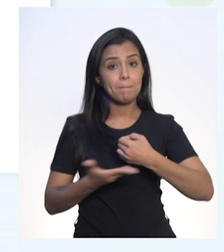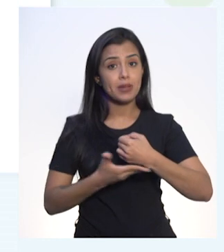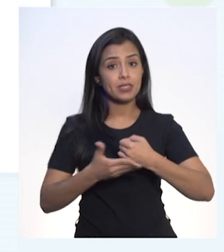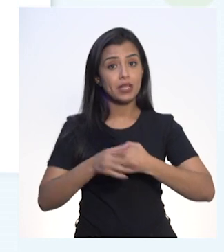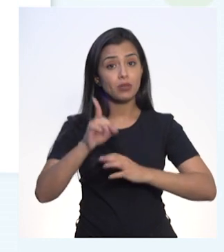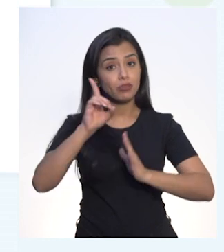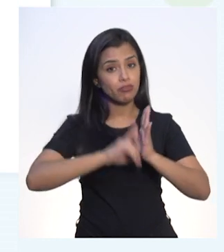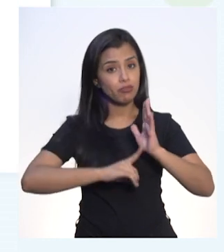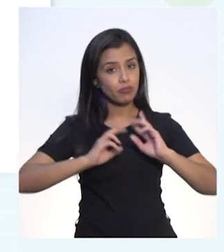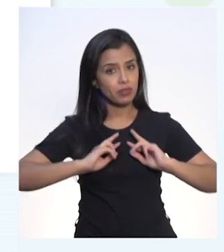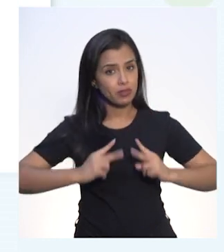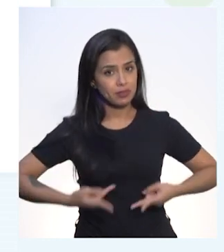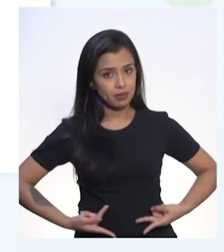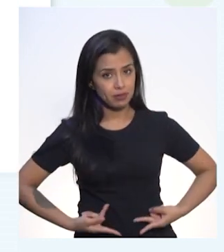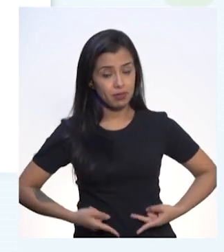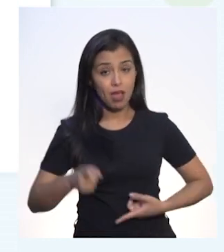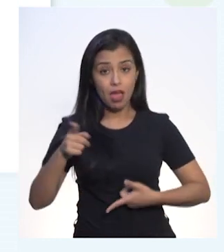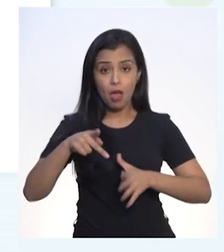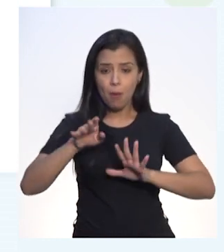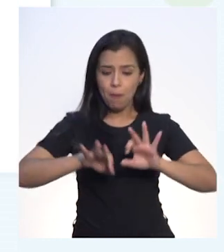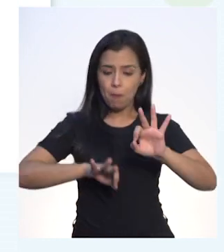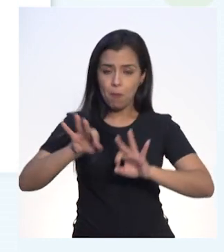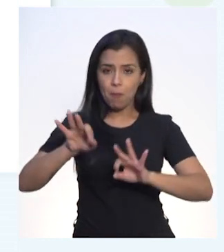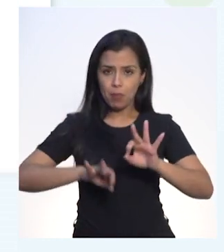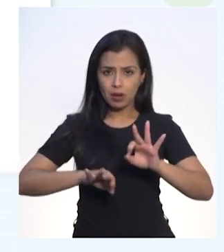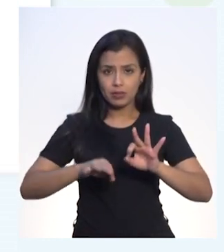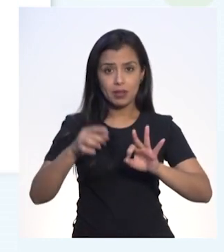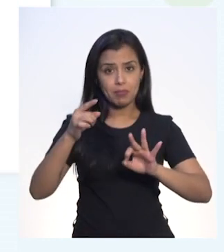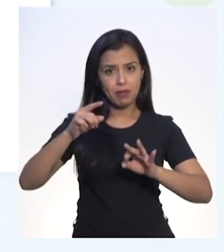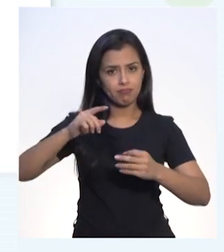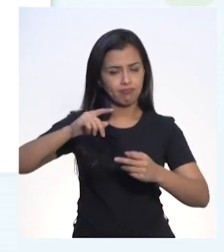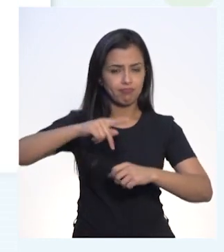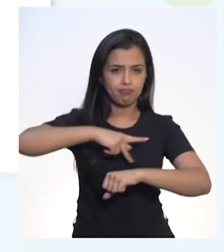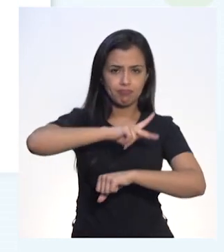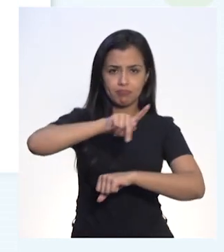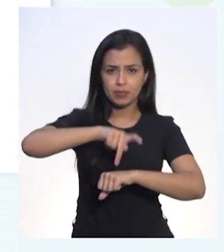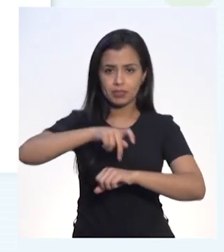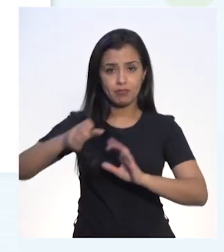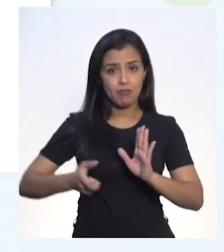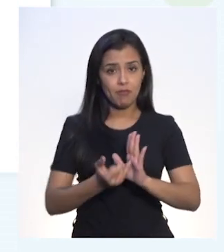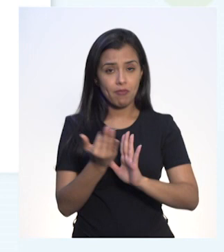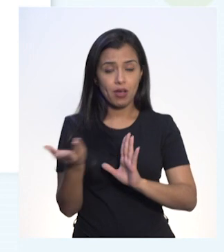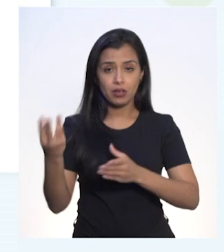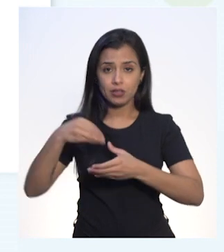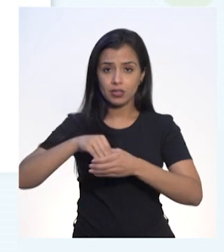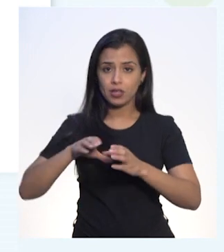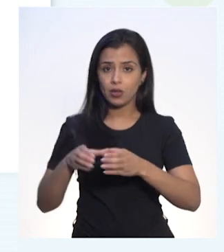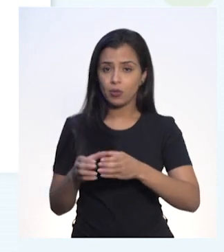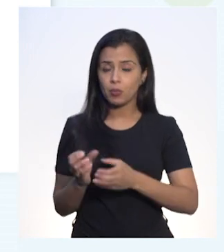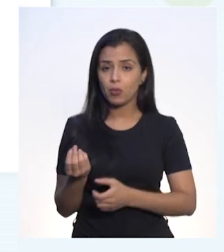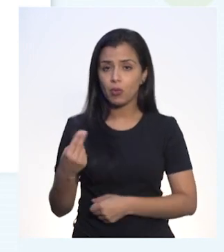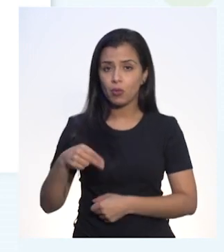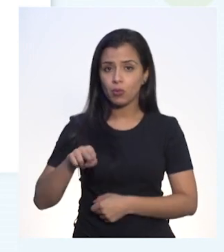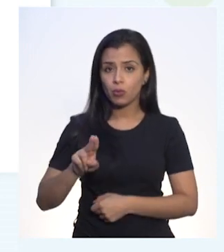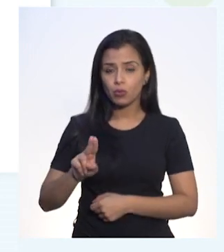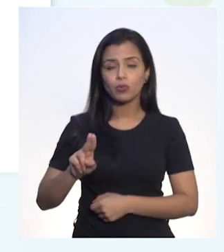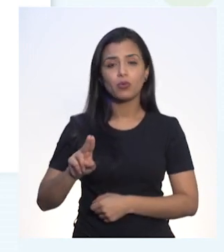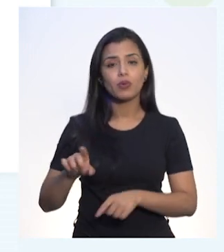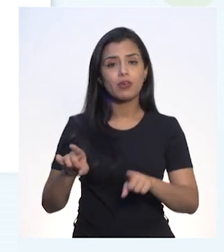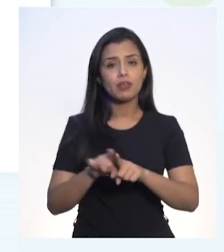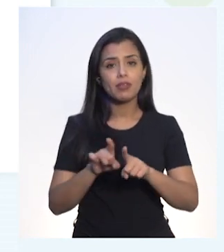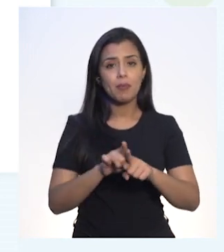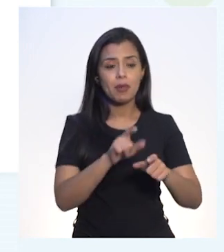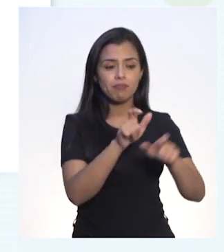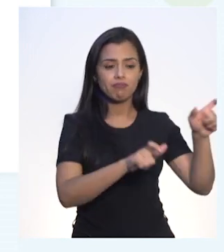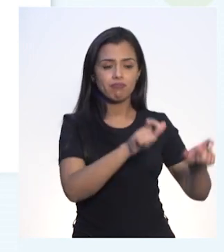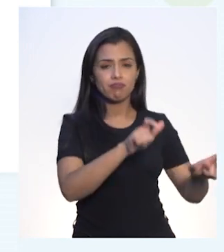direitos. É um plano de ação ambicioso para países, organismos da ONU e todos os outros agentes de